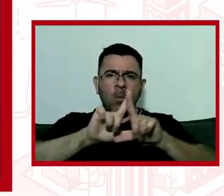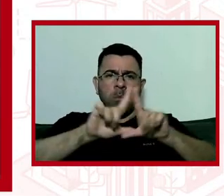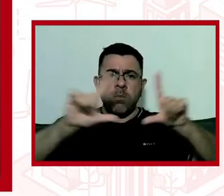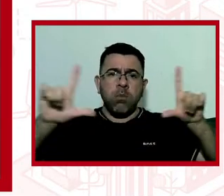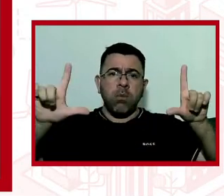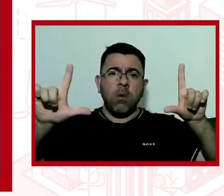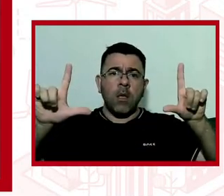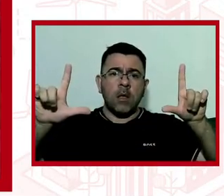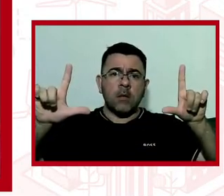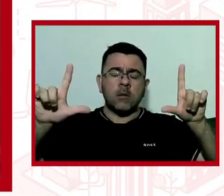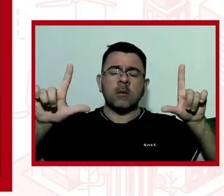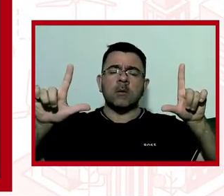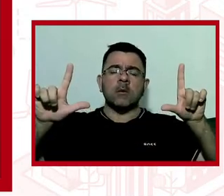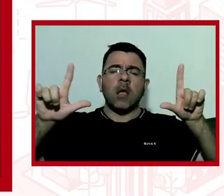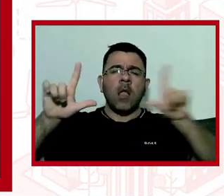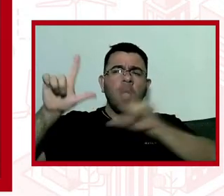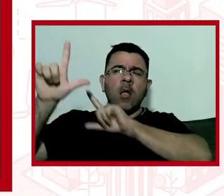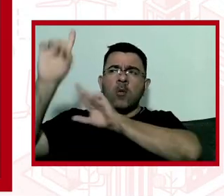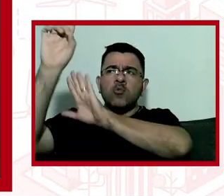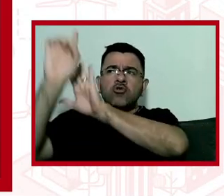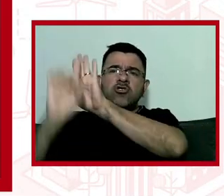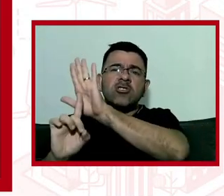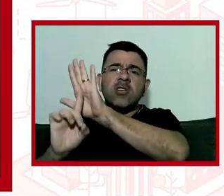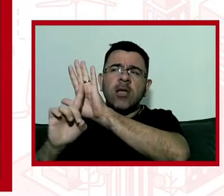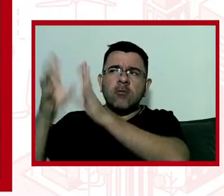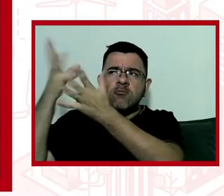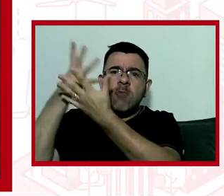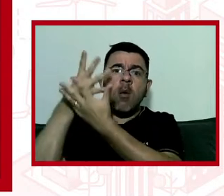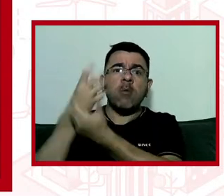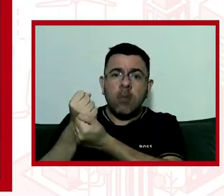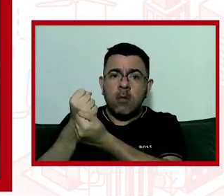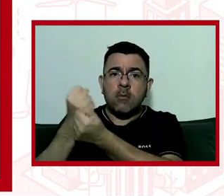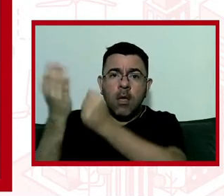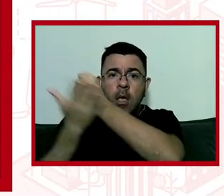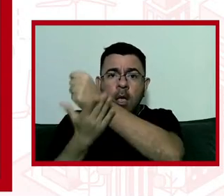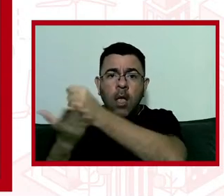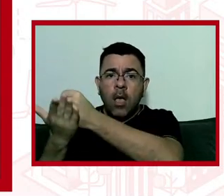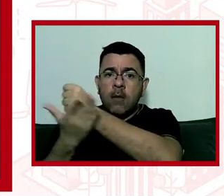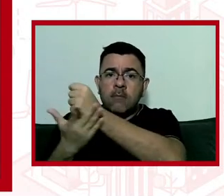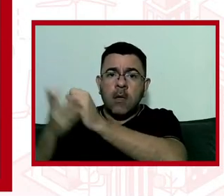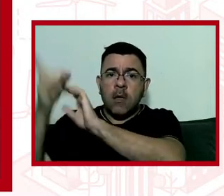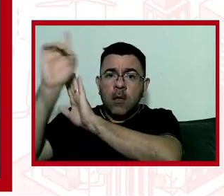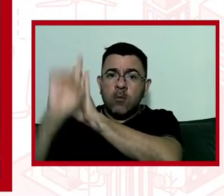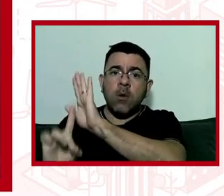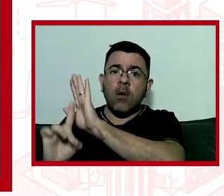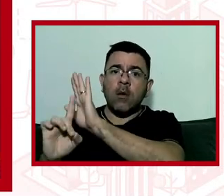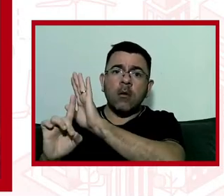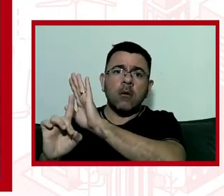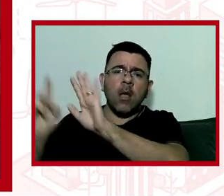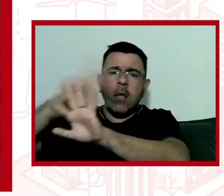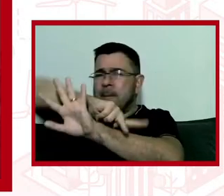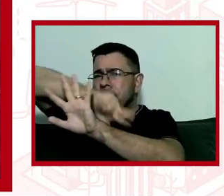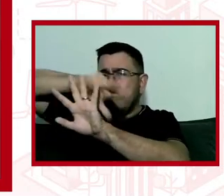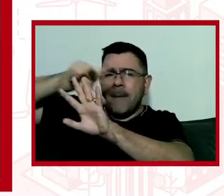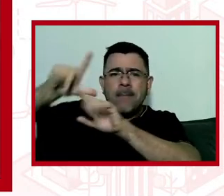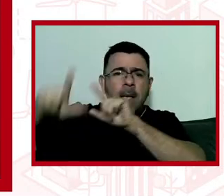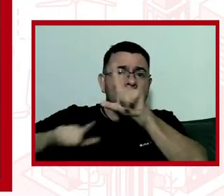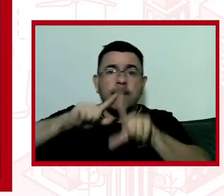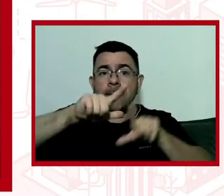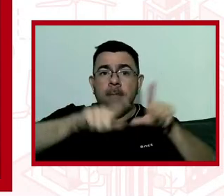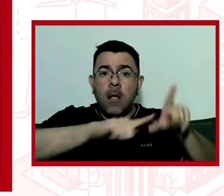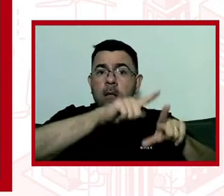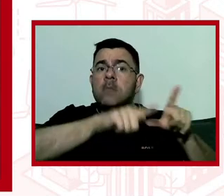de garantias de direitos fundamentais a eh diversos tipos de serviço mas